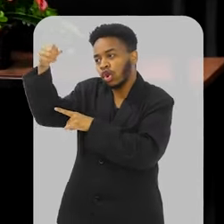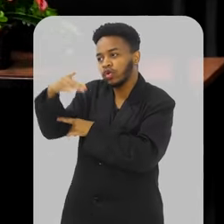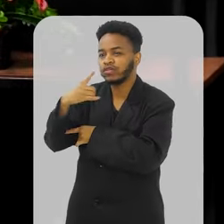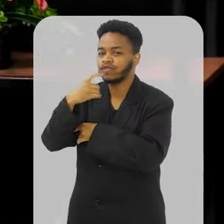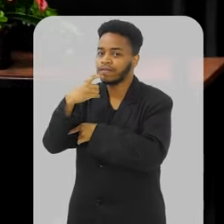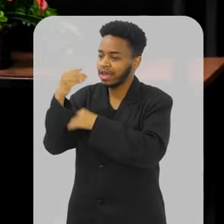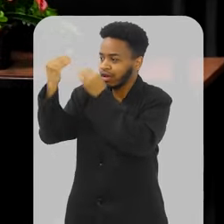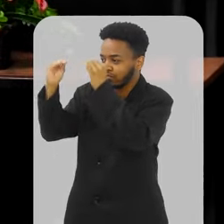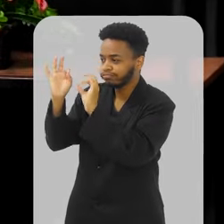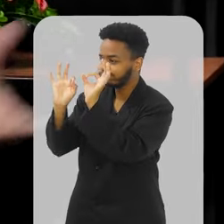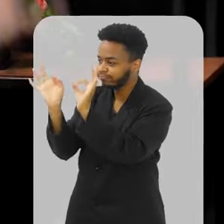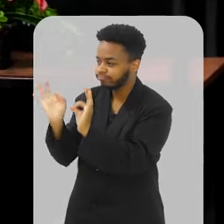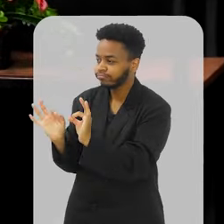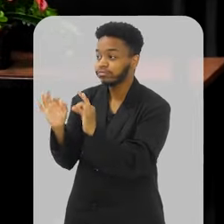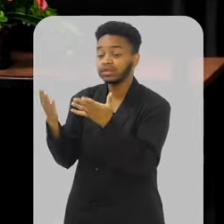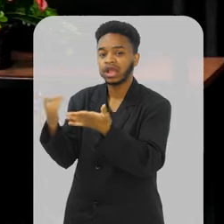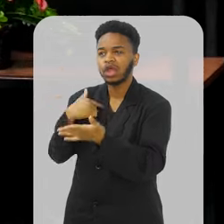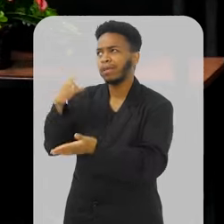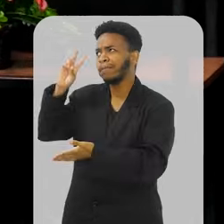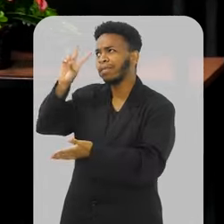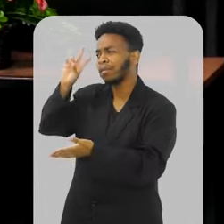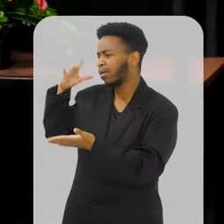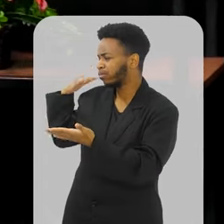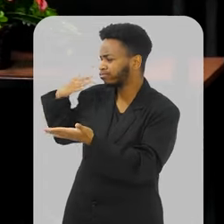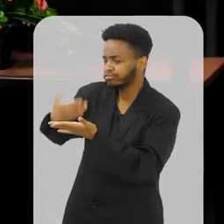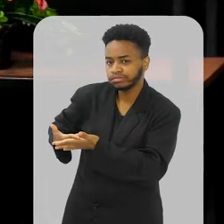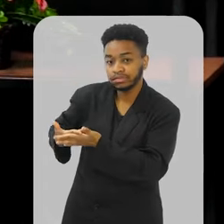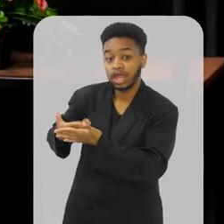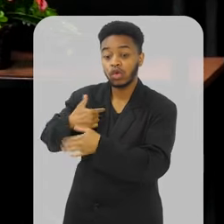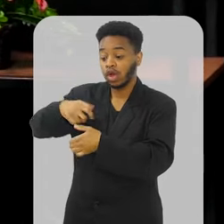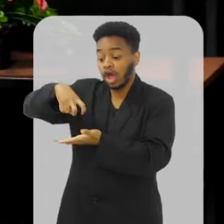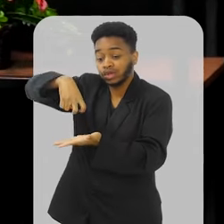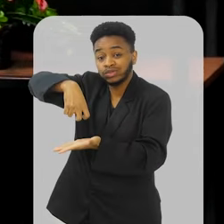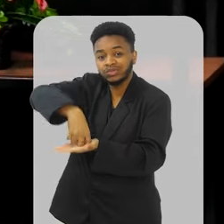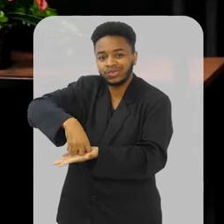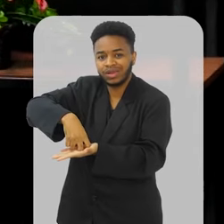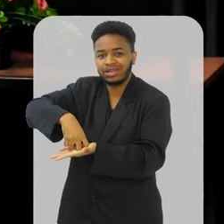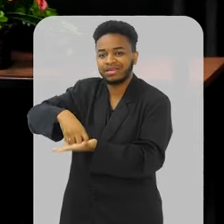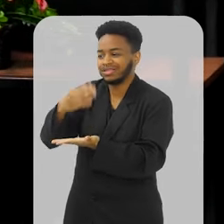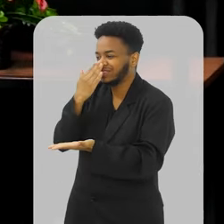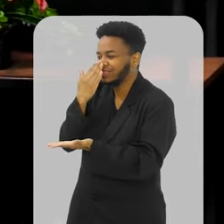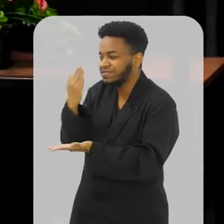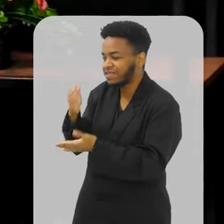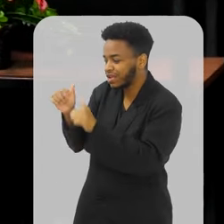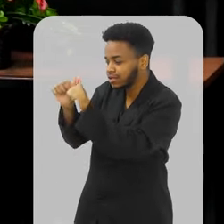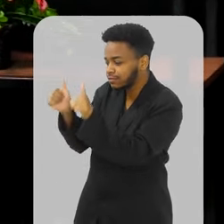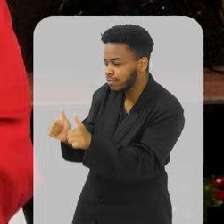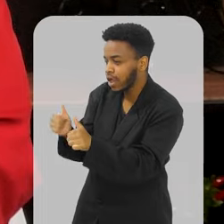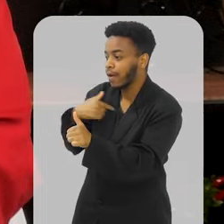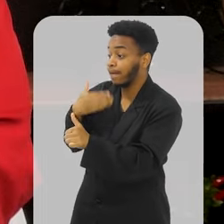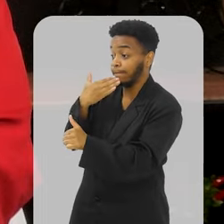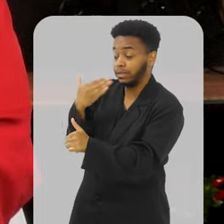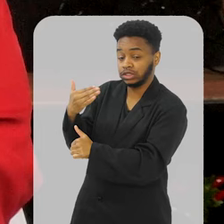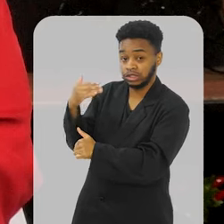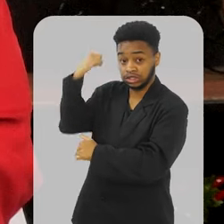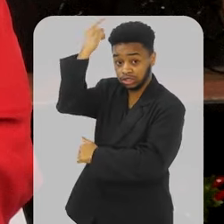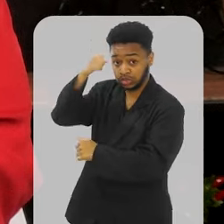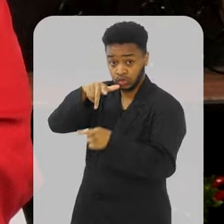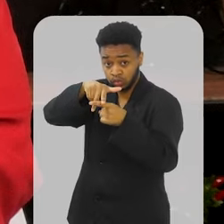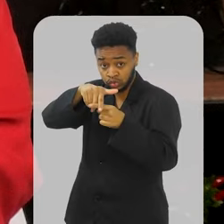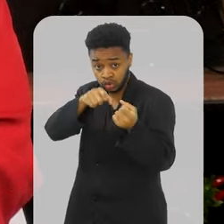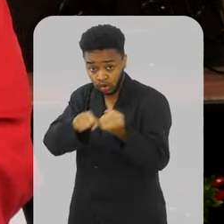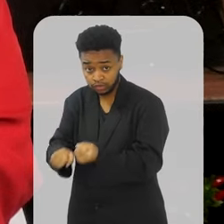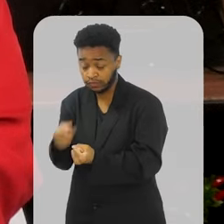luzinha vermelha isso tudo veio passou um filme eu me ajoelhei diante da imagem de São Jorge e pedi São Jorge